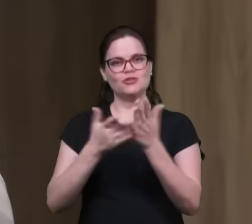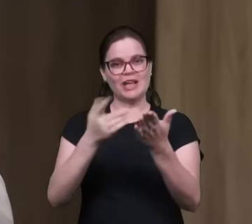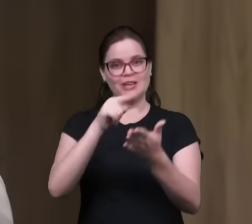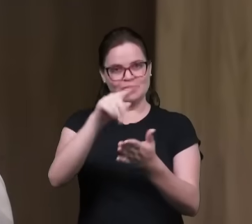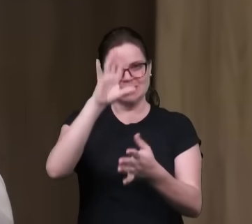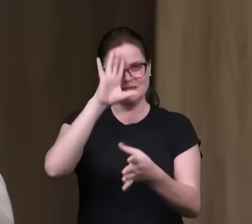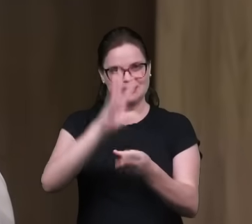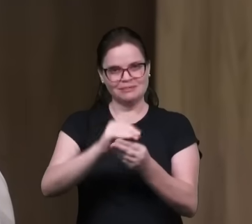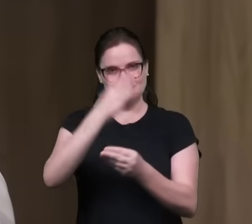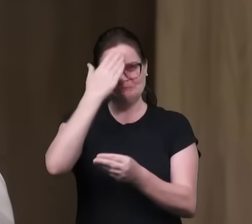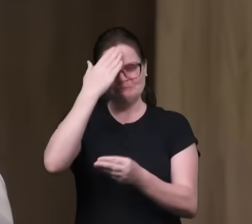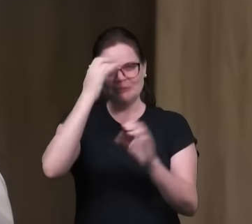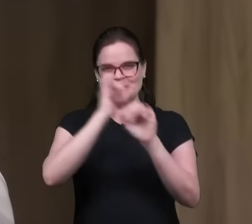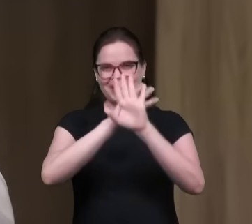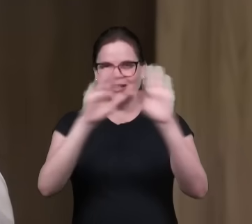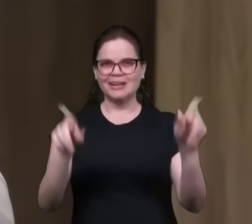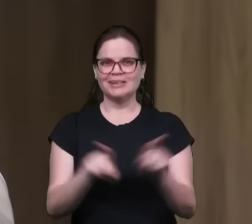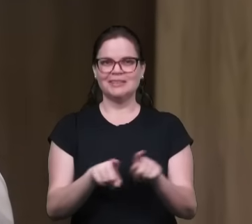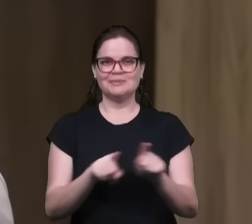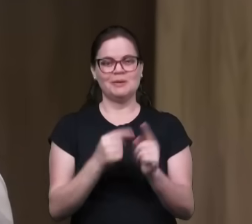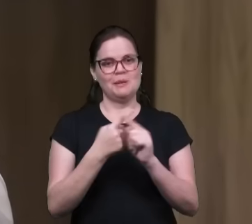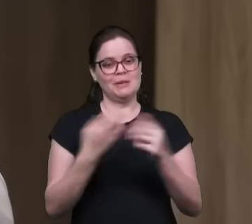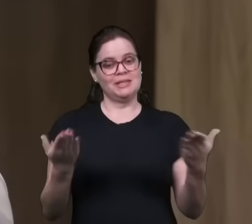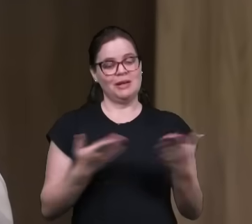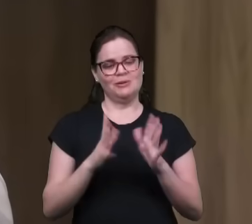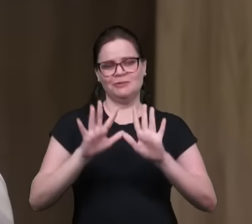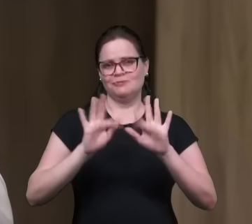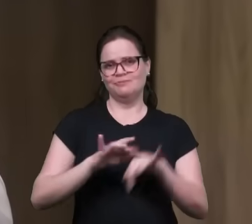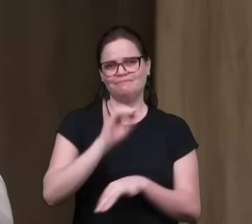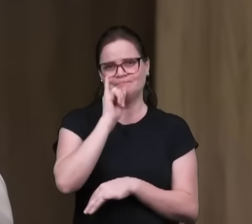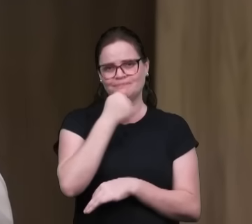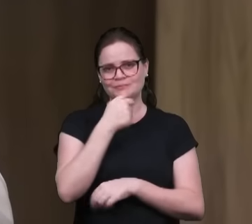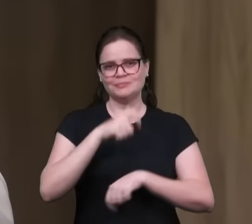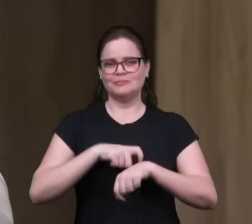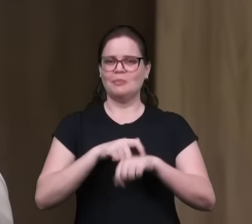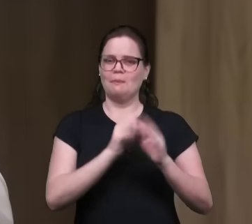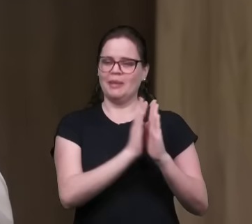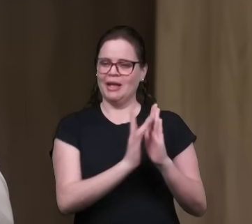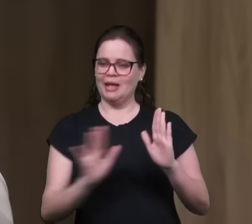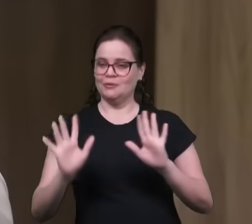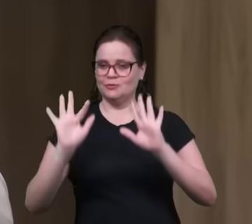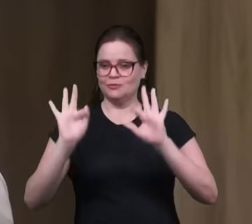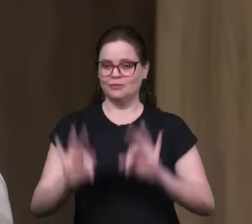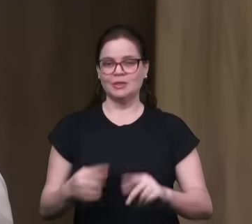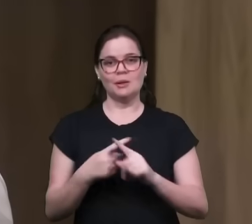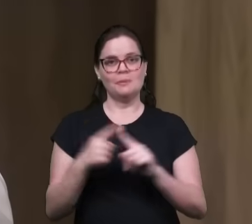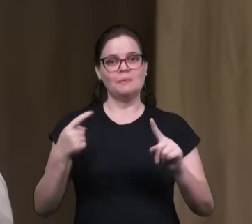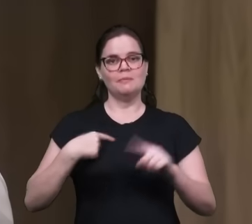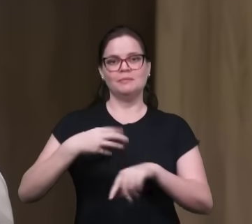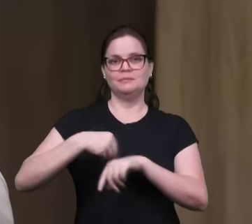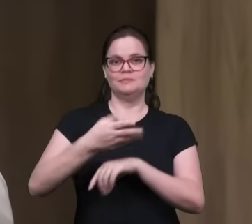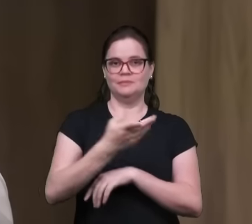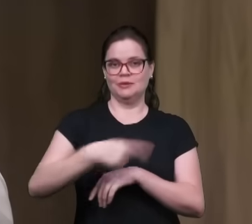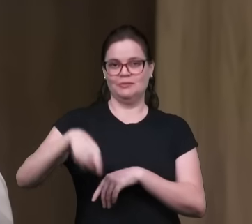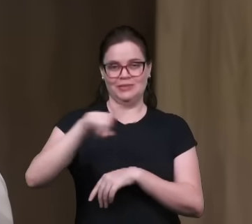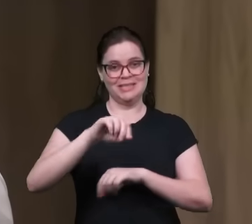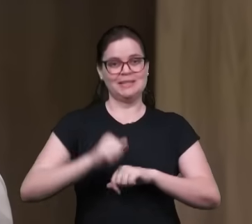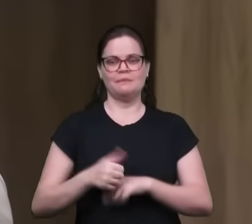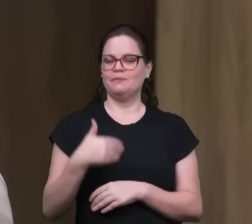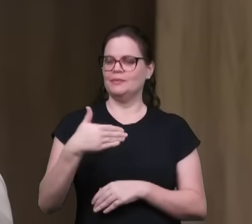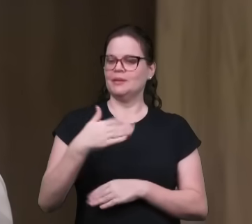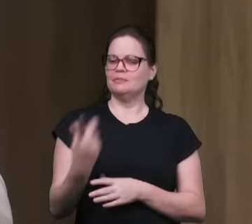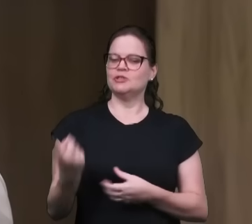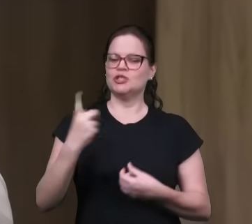compreenda, entenda. E, infelizmente, estamos chegando aqui ao final da nossa programação, mas vamos deixar aqui já essa palavra e na próxima nós